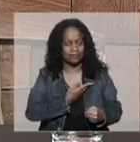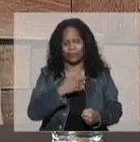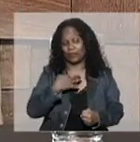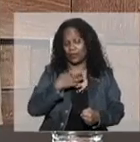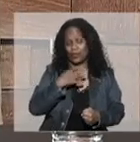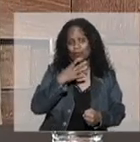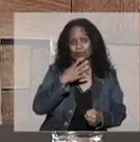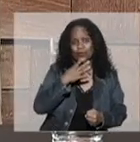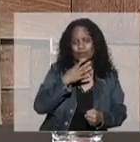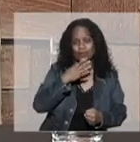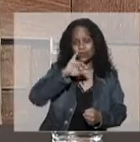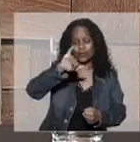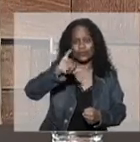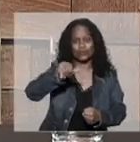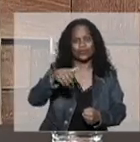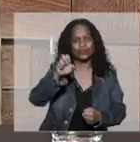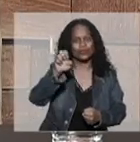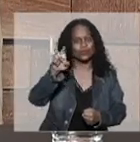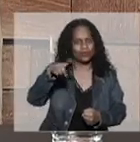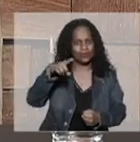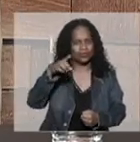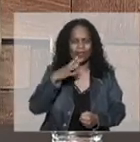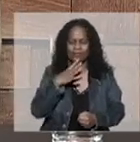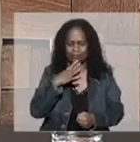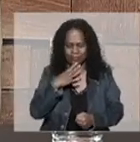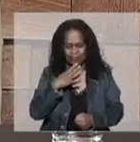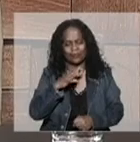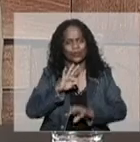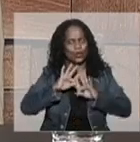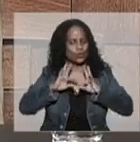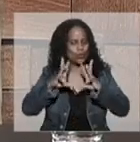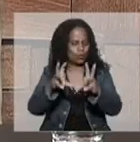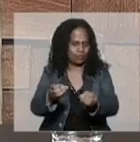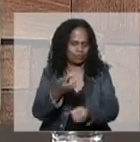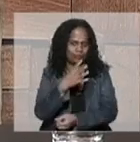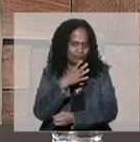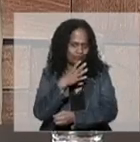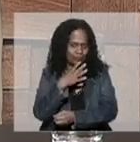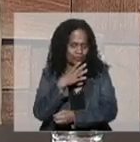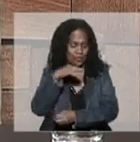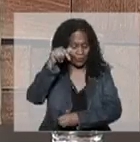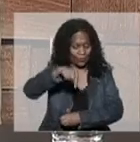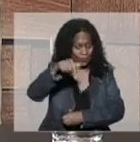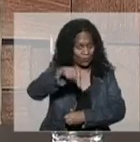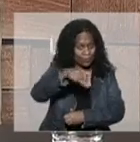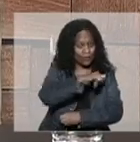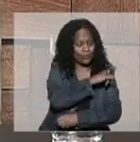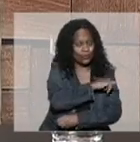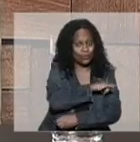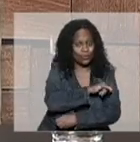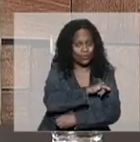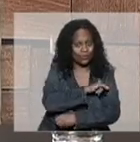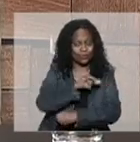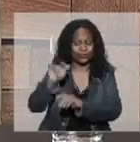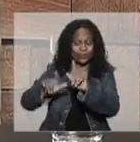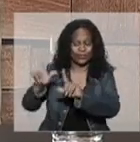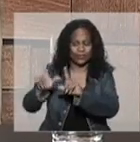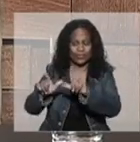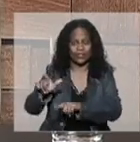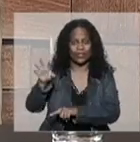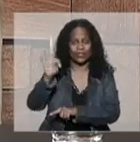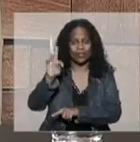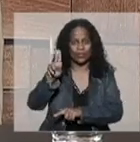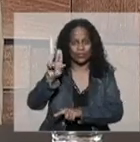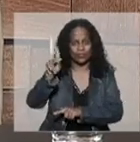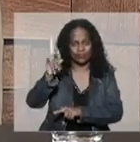conheço o Zé Cunha, que é um grande locutor, né? Todos conhecemos. O Zé Cunha estava aqui na TV Tupi, ali isso. na Urca,